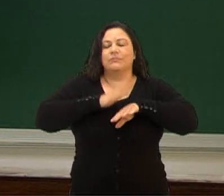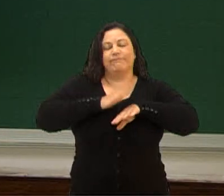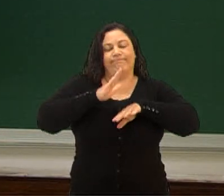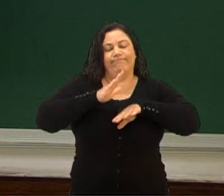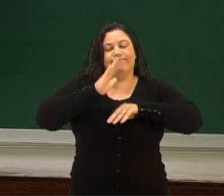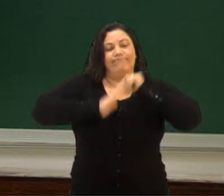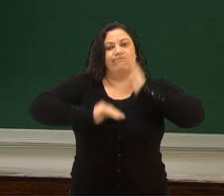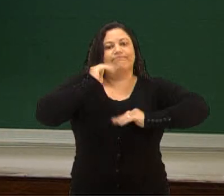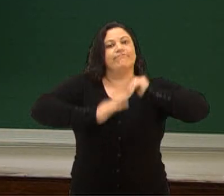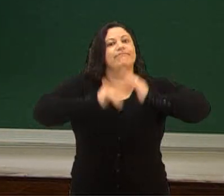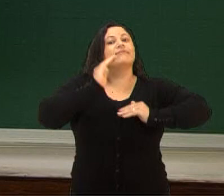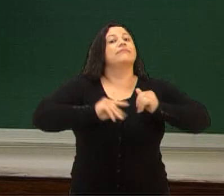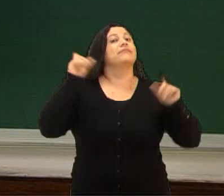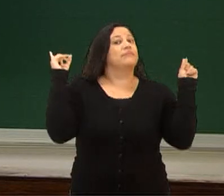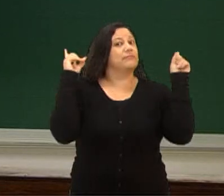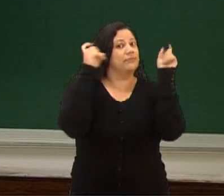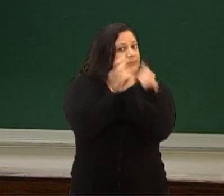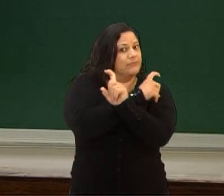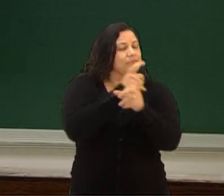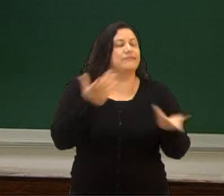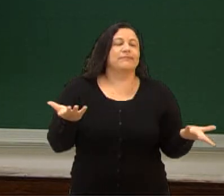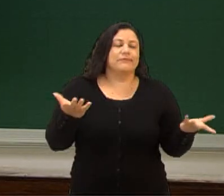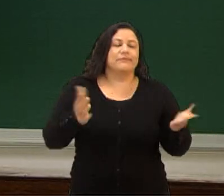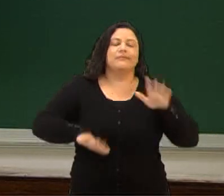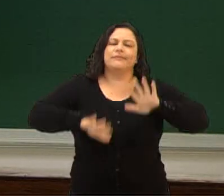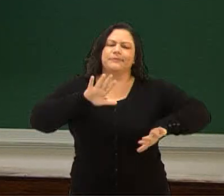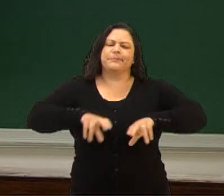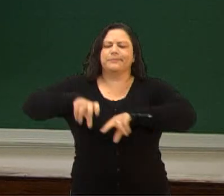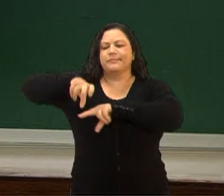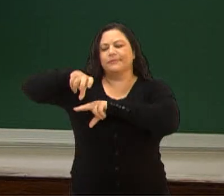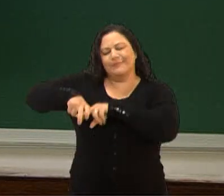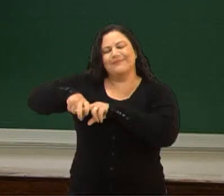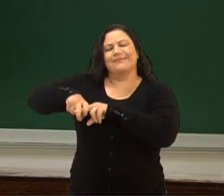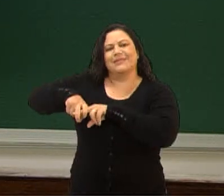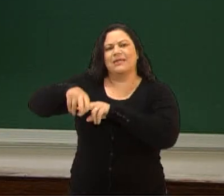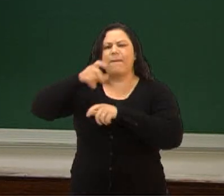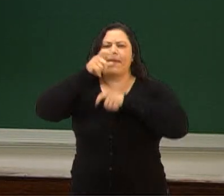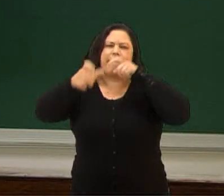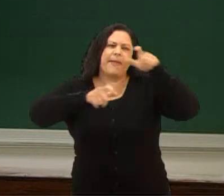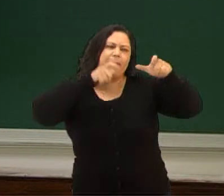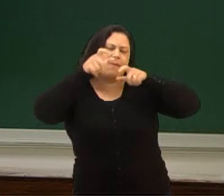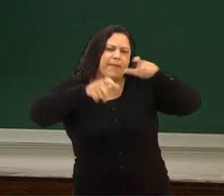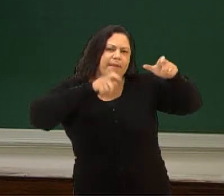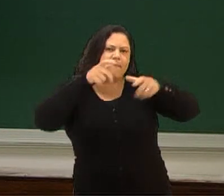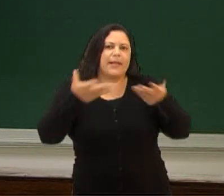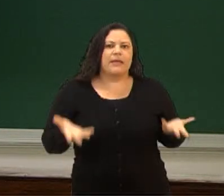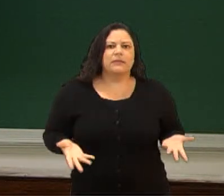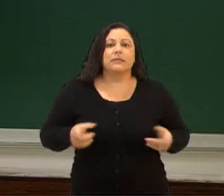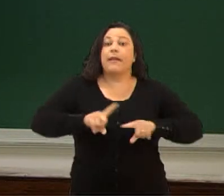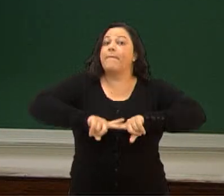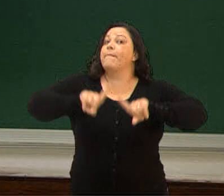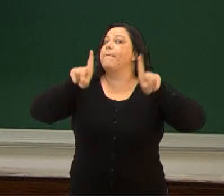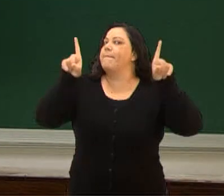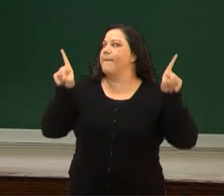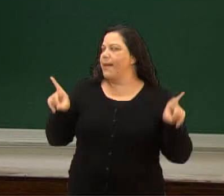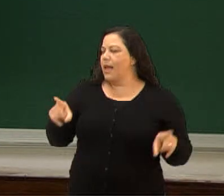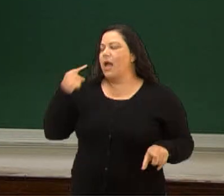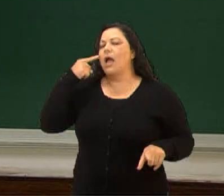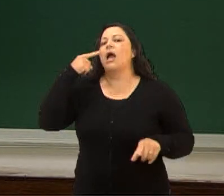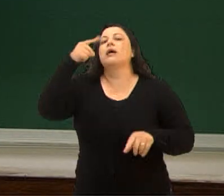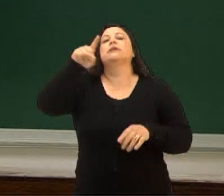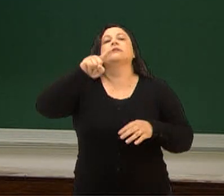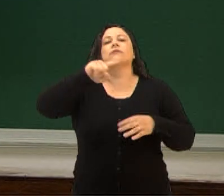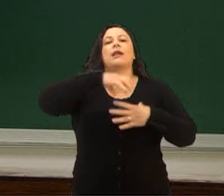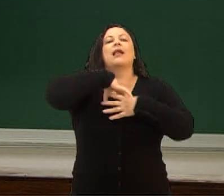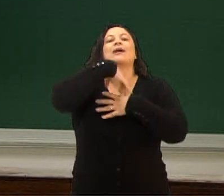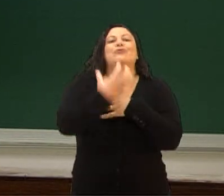é muito fácil a gente estar sentadinho lá e julgando o outro. Ah, se fosse eu faria assim. Falar é fácil. Agora, fazer é que